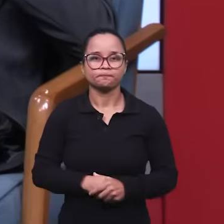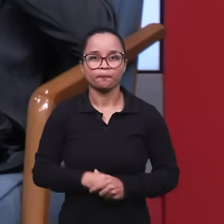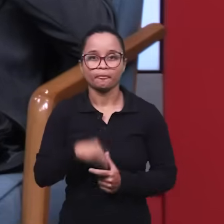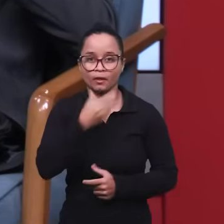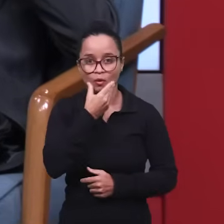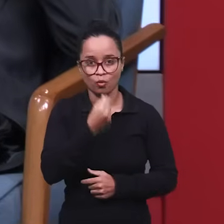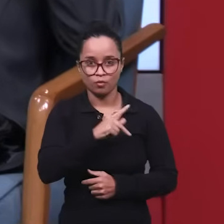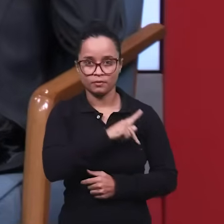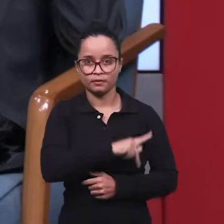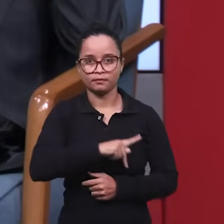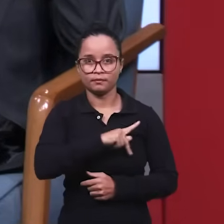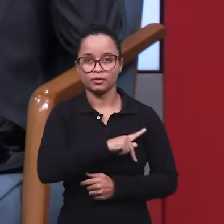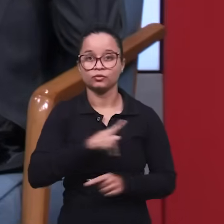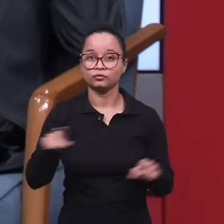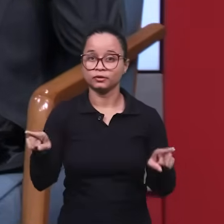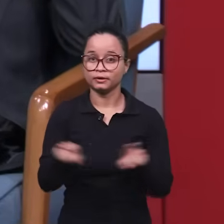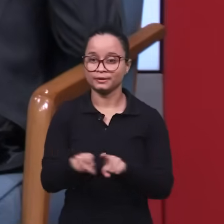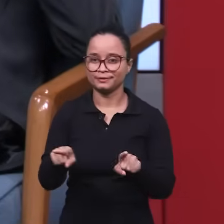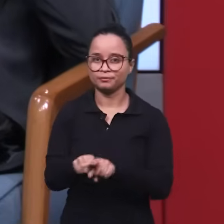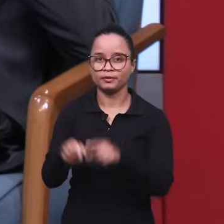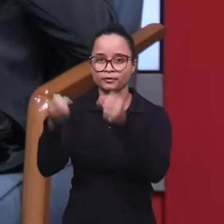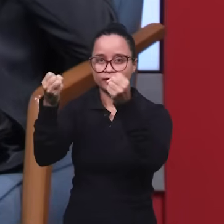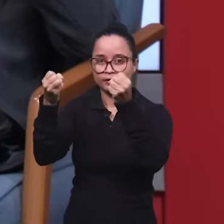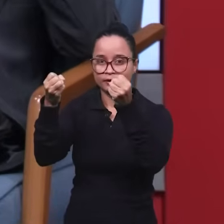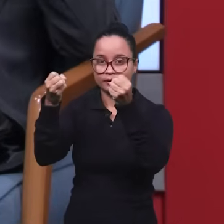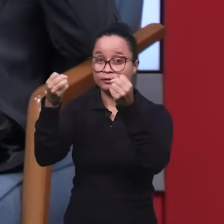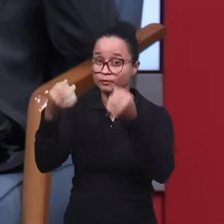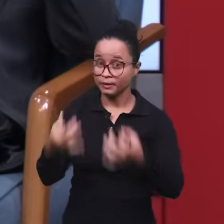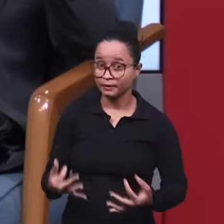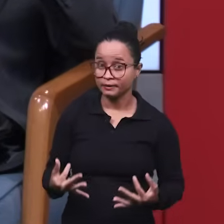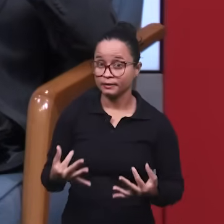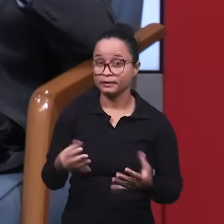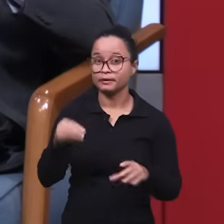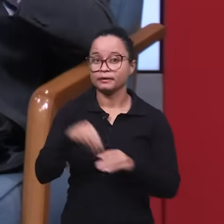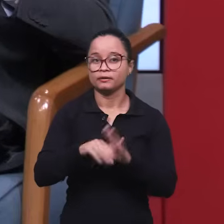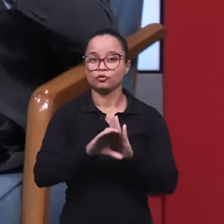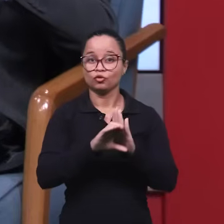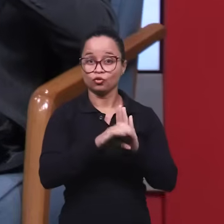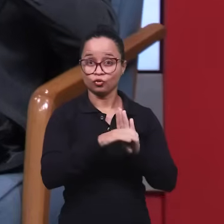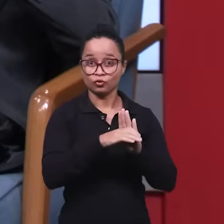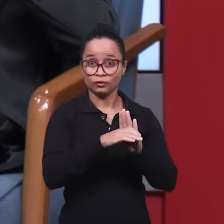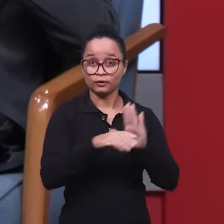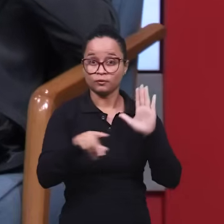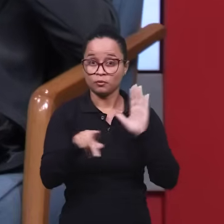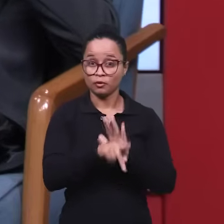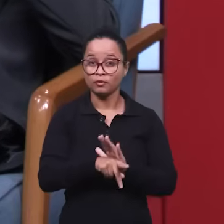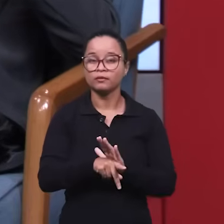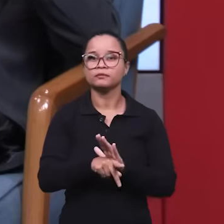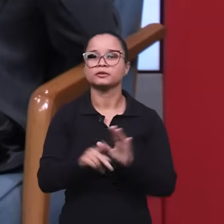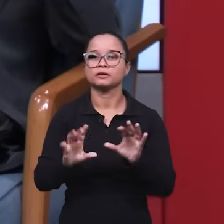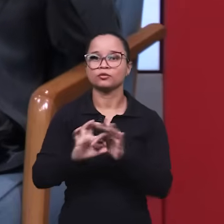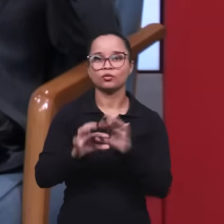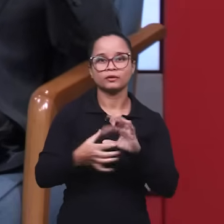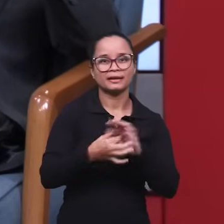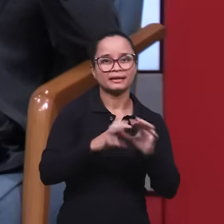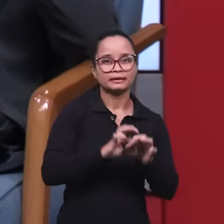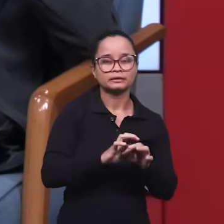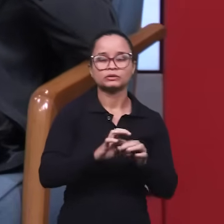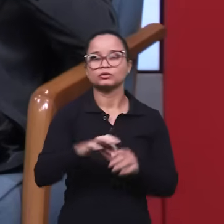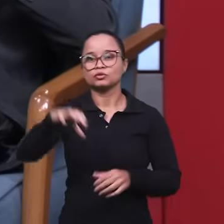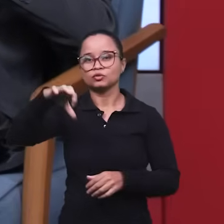Mas Paulo também coloca, dentro desse contexto dos 9 dons, das